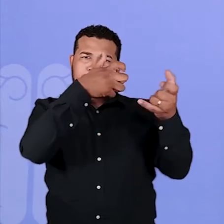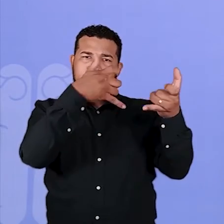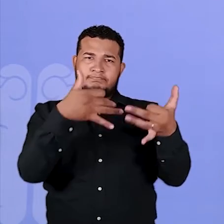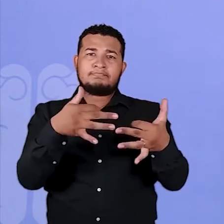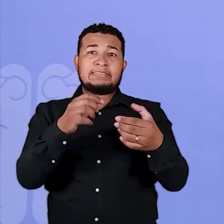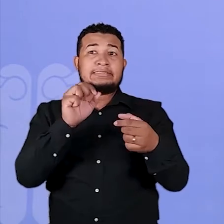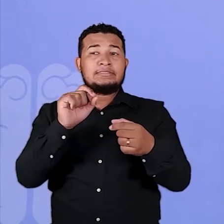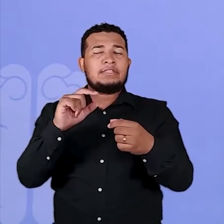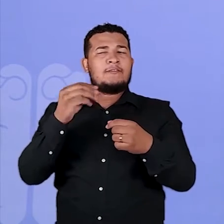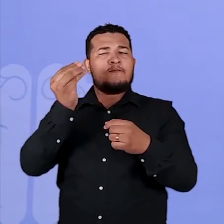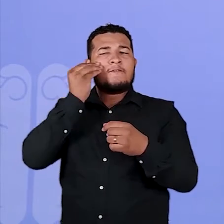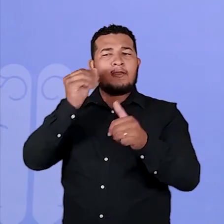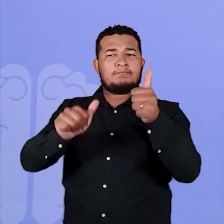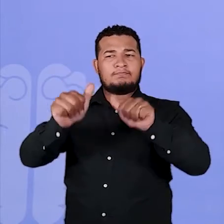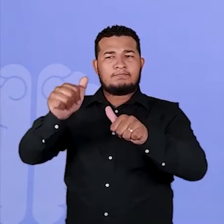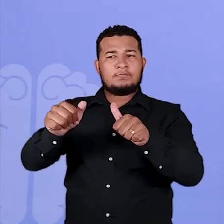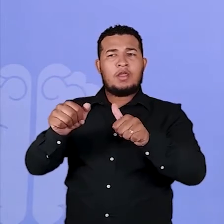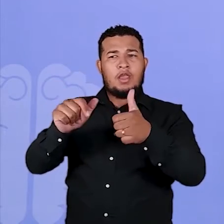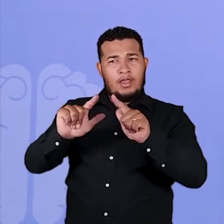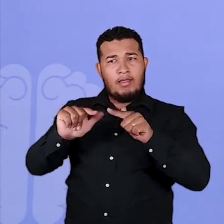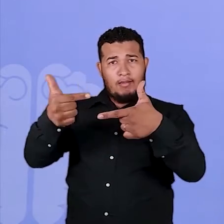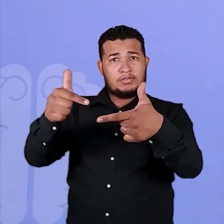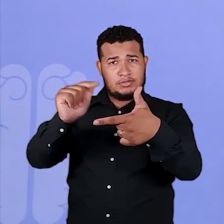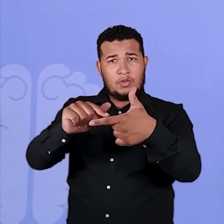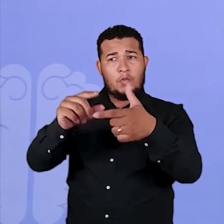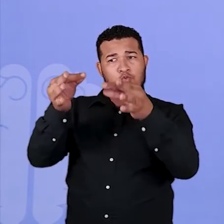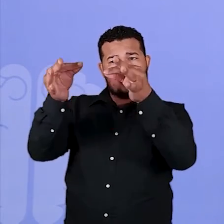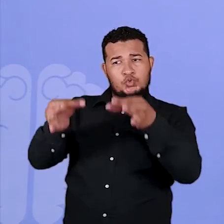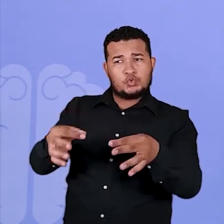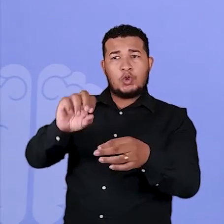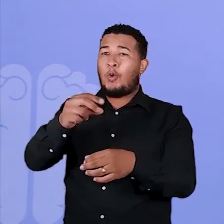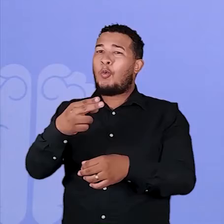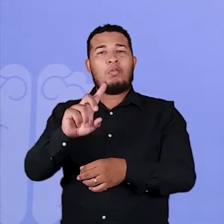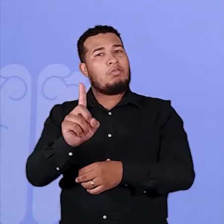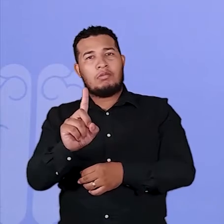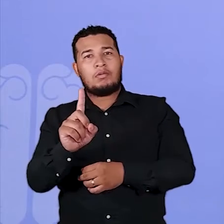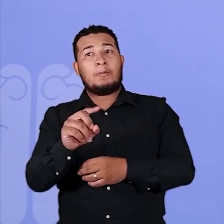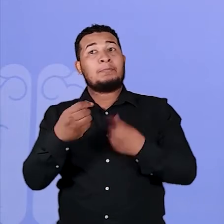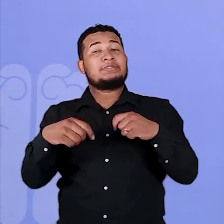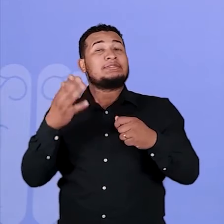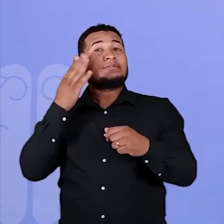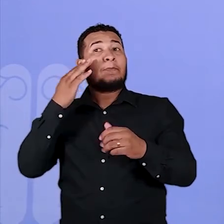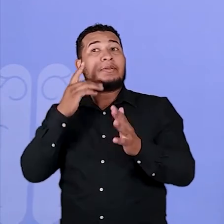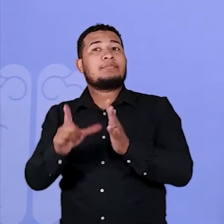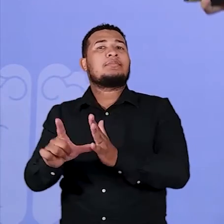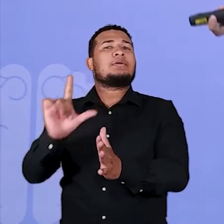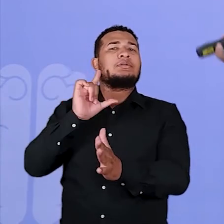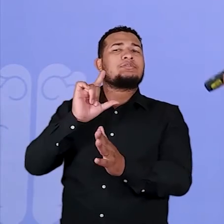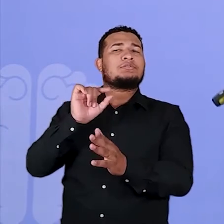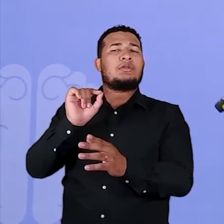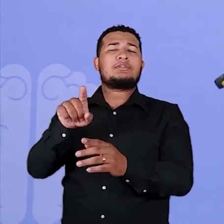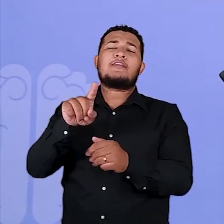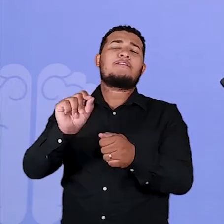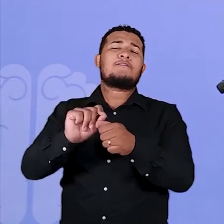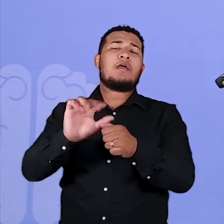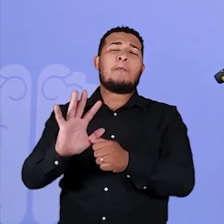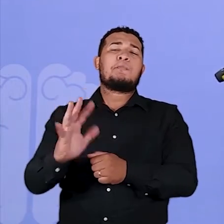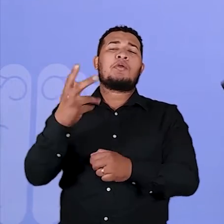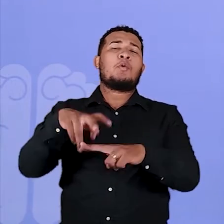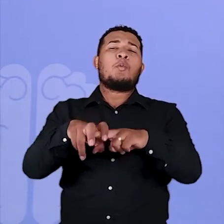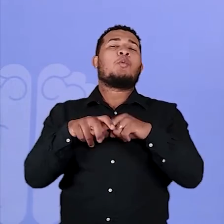uma ação é justa ou não, a gente precisa observar as consequências dessa ação.